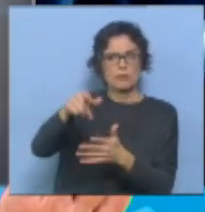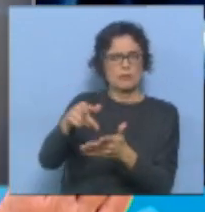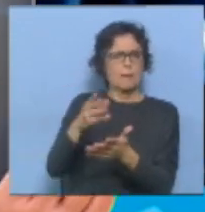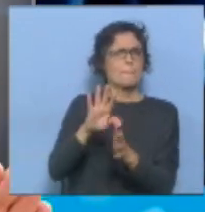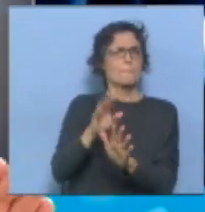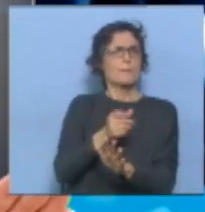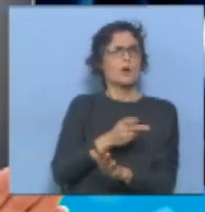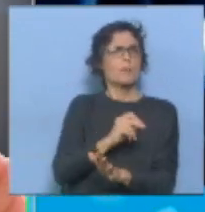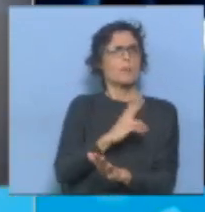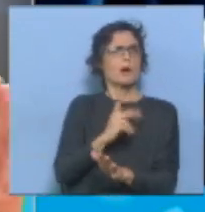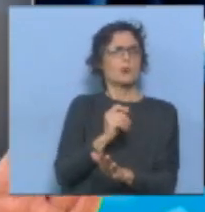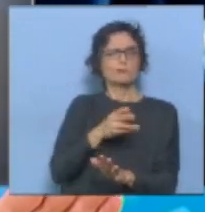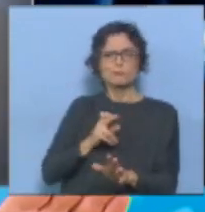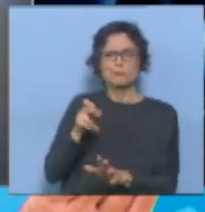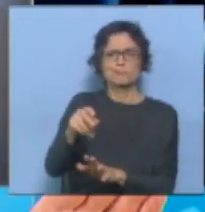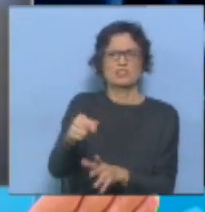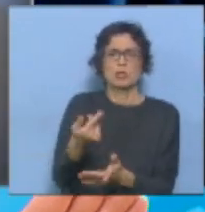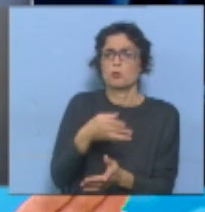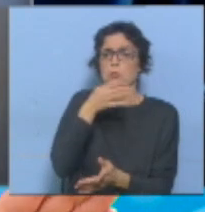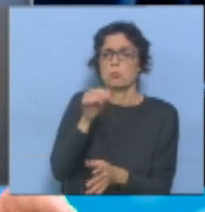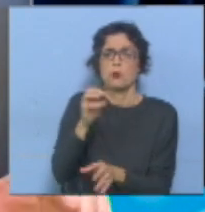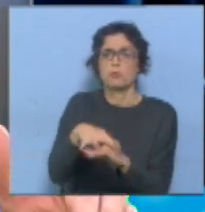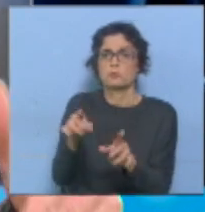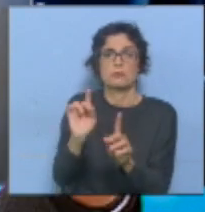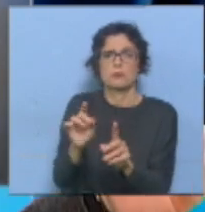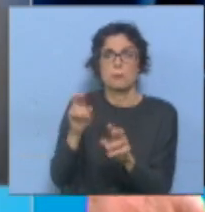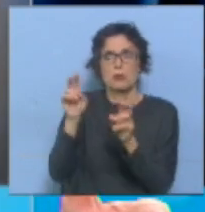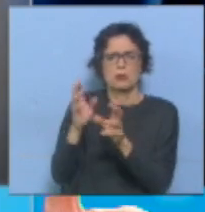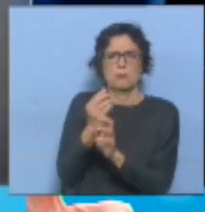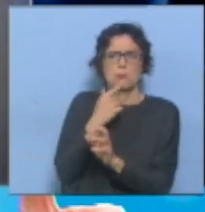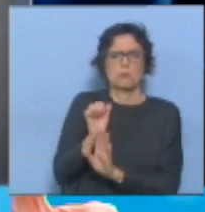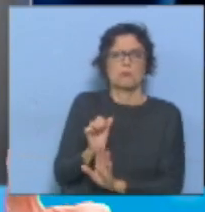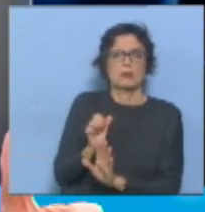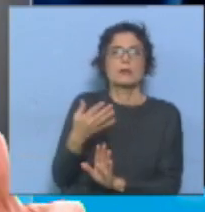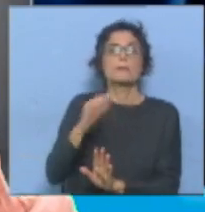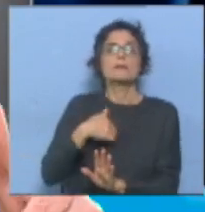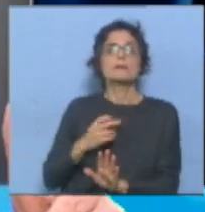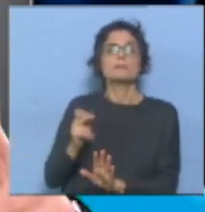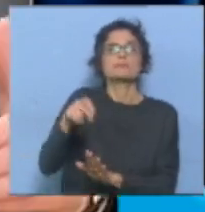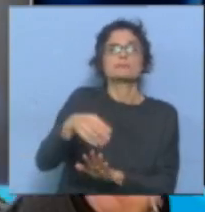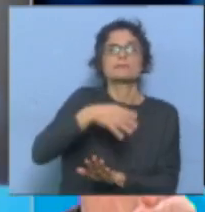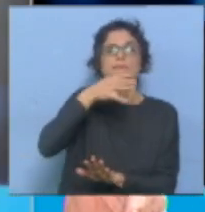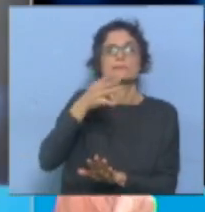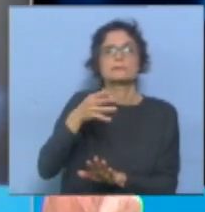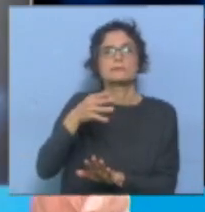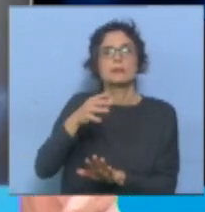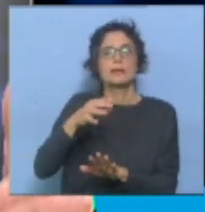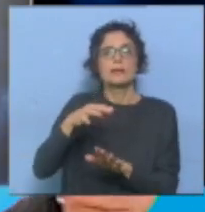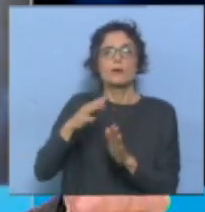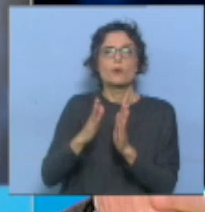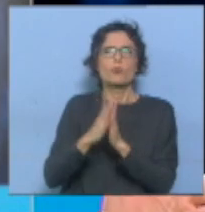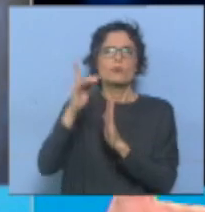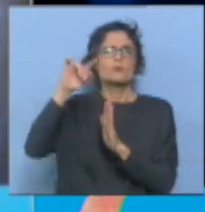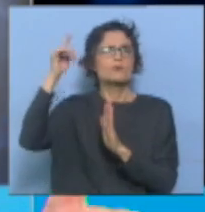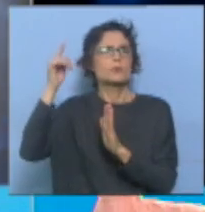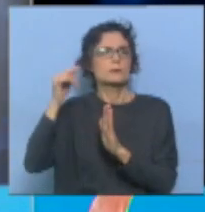eu não percebo nada desses assuntos, eu não tenho essa sabedoria humana, eu venho falar de uma outra coisa, eu venho falar de um outro Deus, e esse